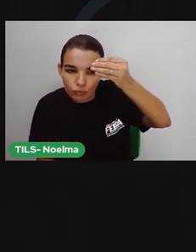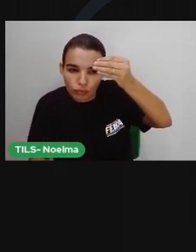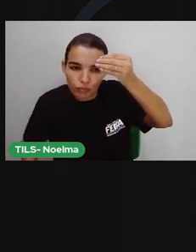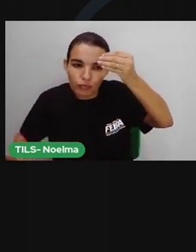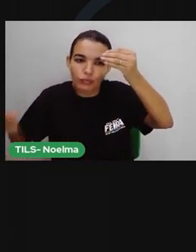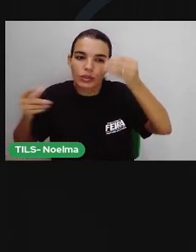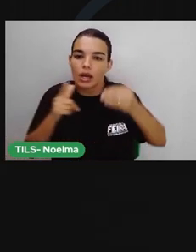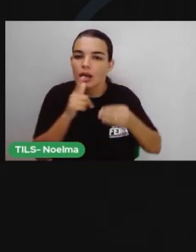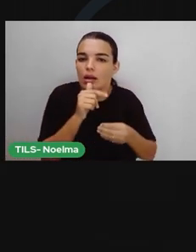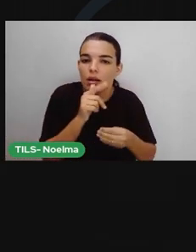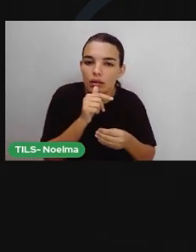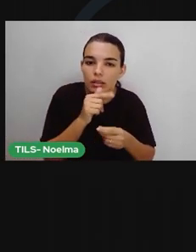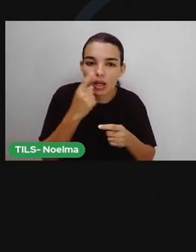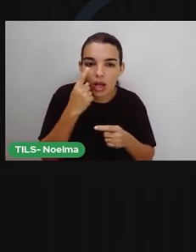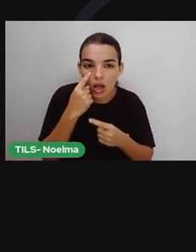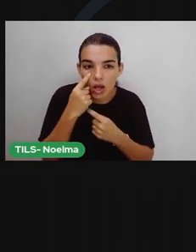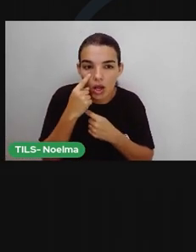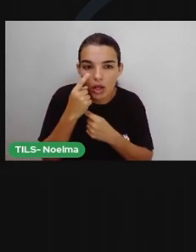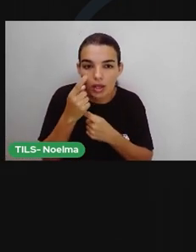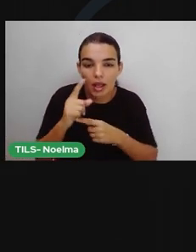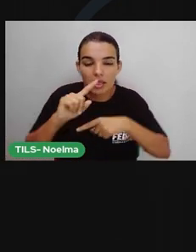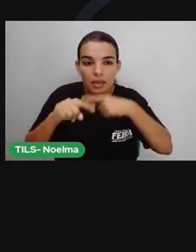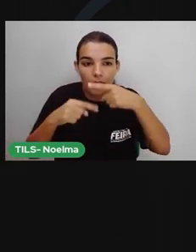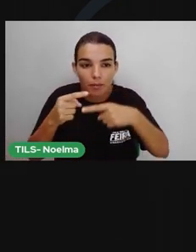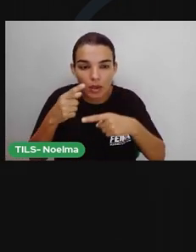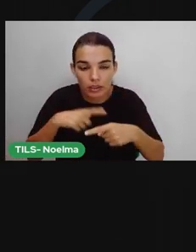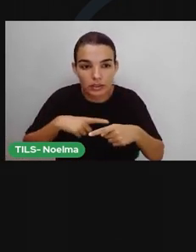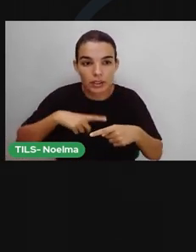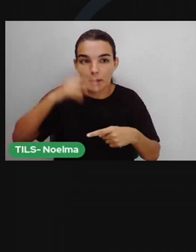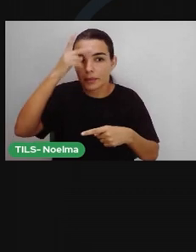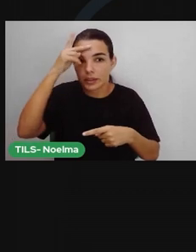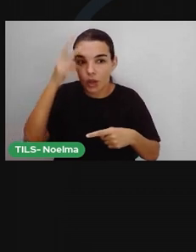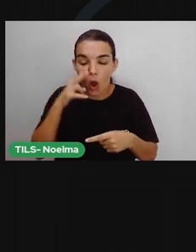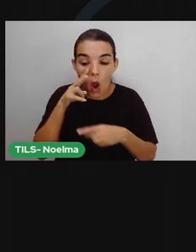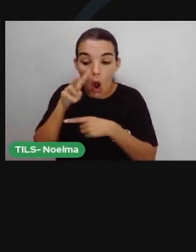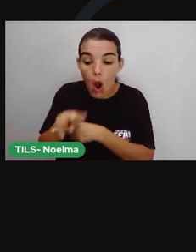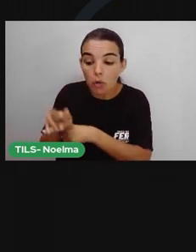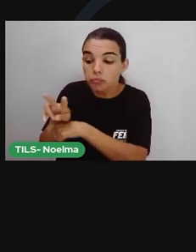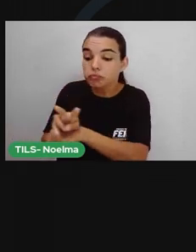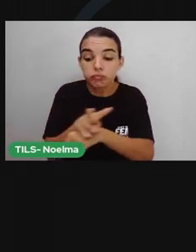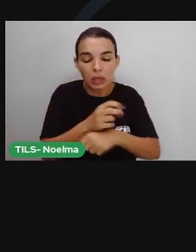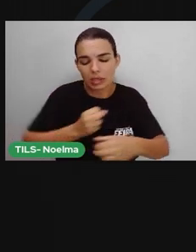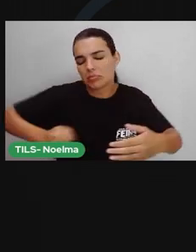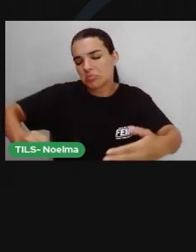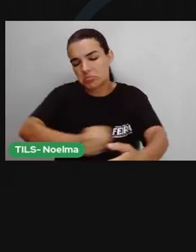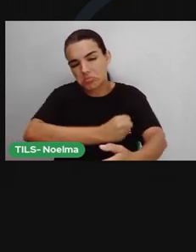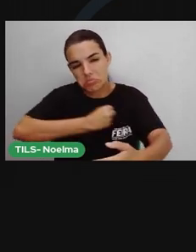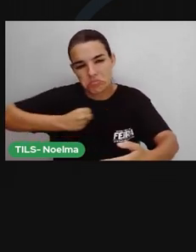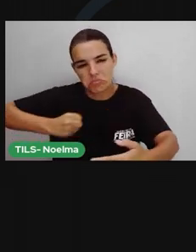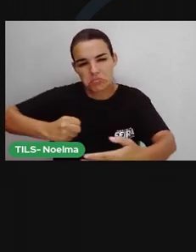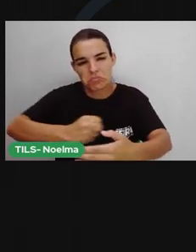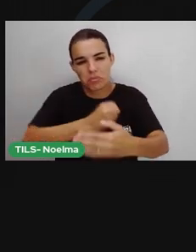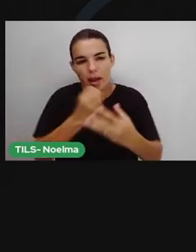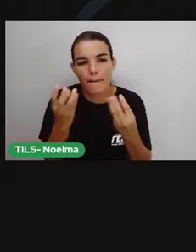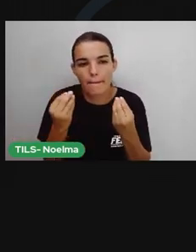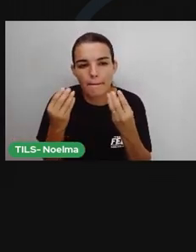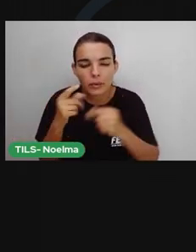Sob a supervisão do mestre de açúcar, o caldo era cozido durante horas até virar um melaço.